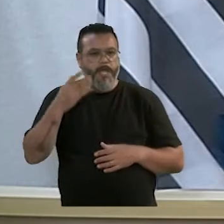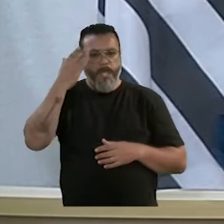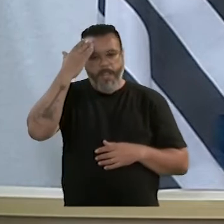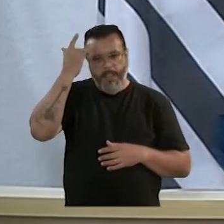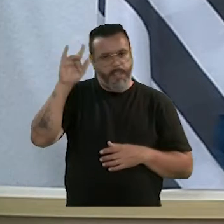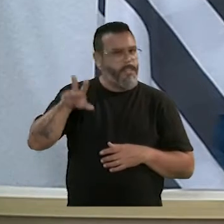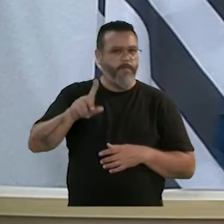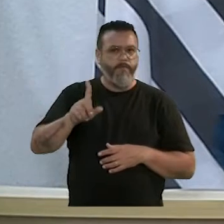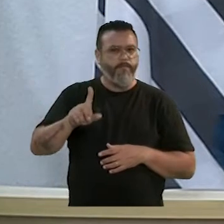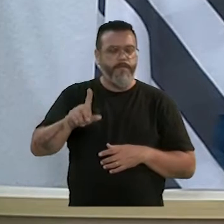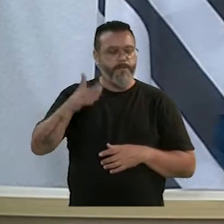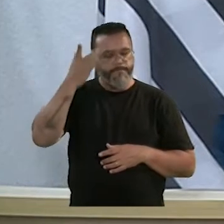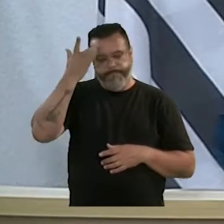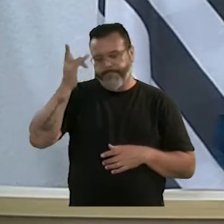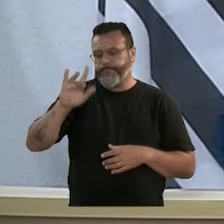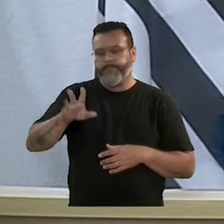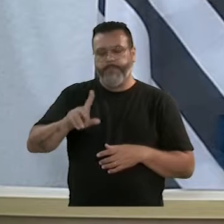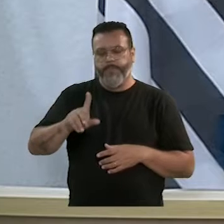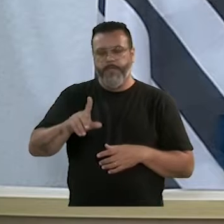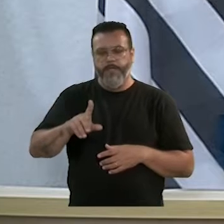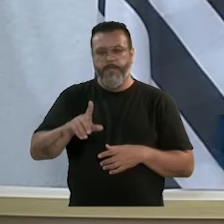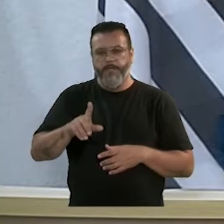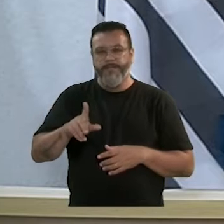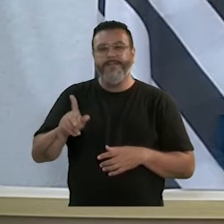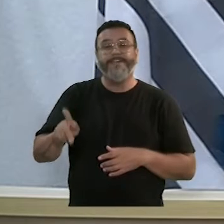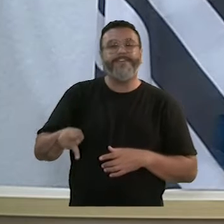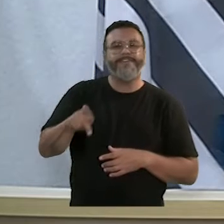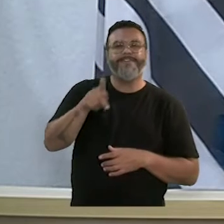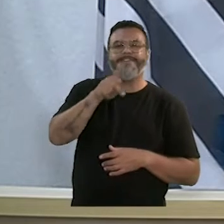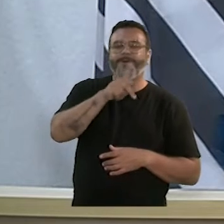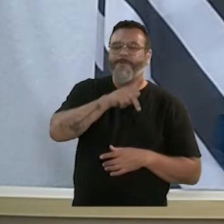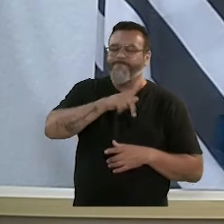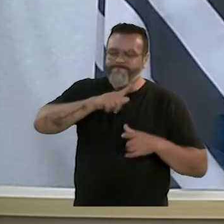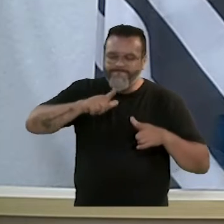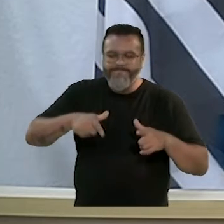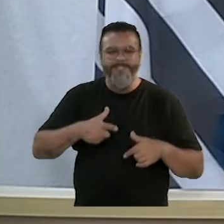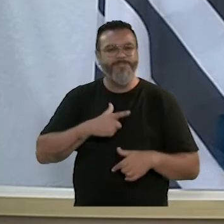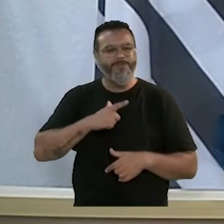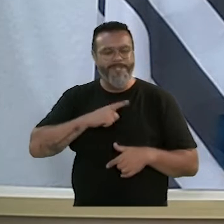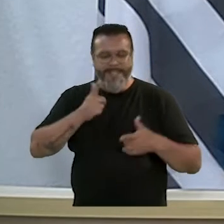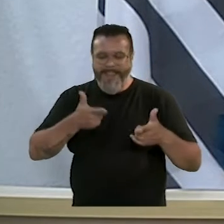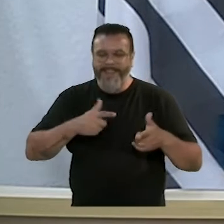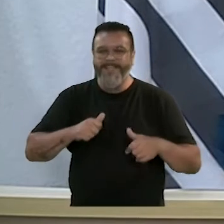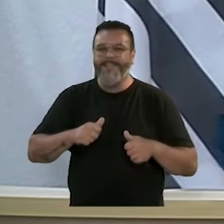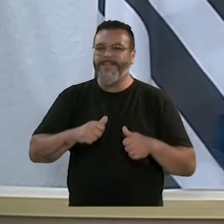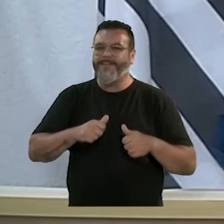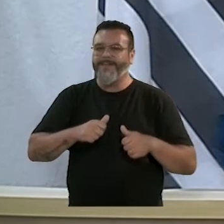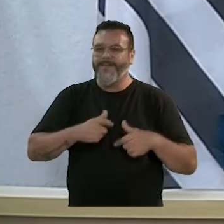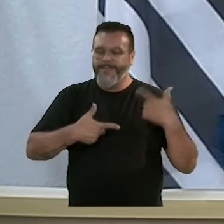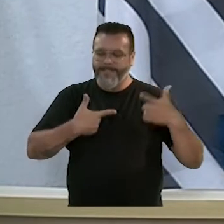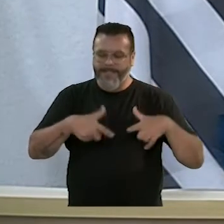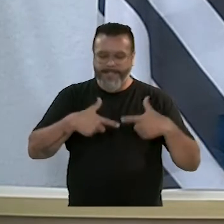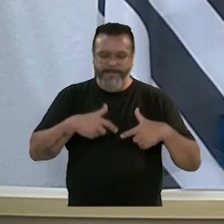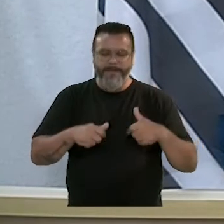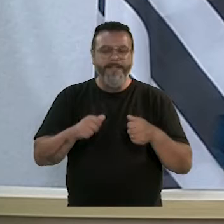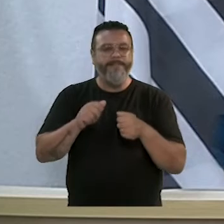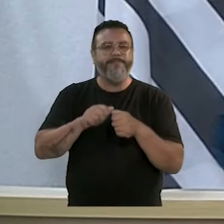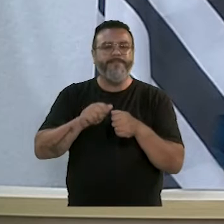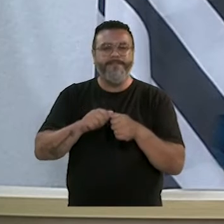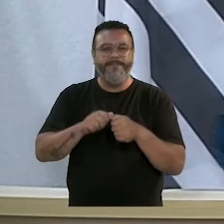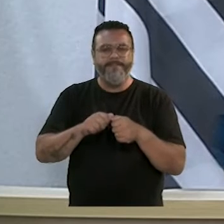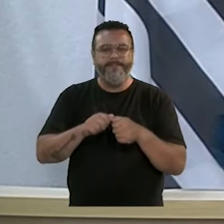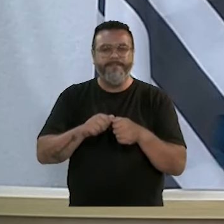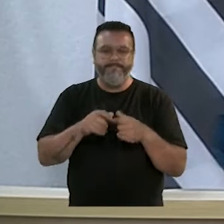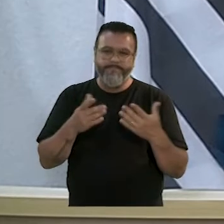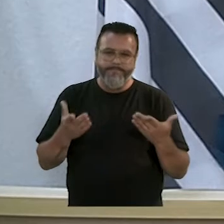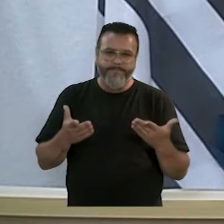muito elogiada pelo trabalho atencioso com as crianças. Na verdade, quando a gente diz incluir o aluno, é